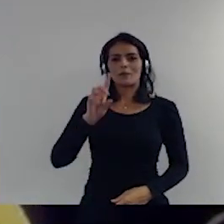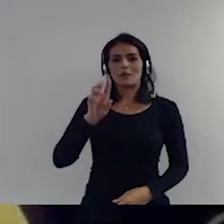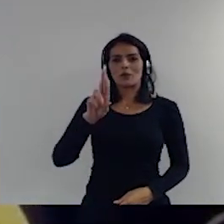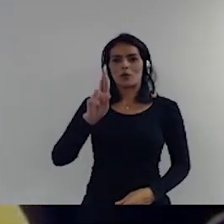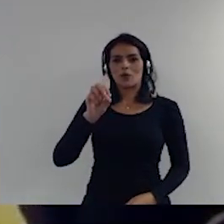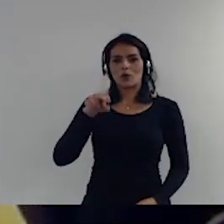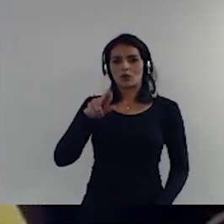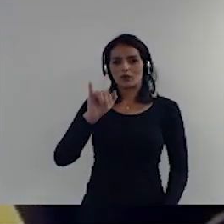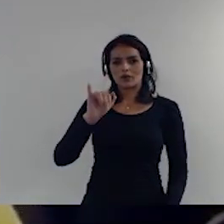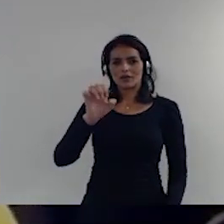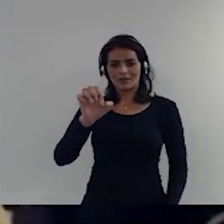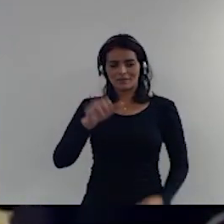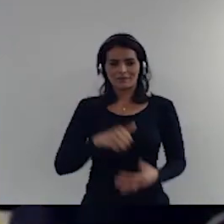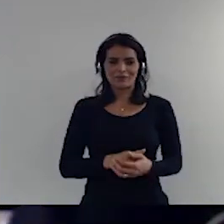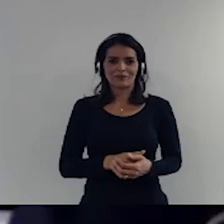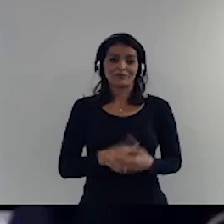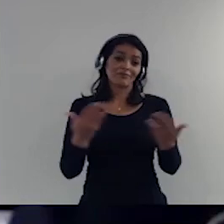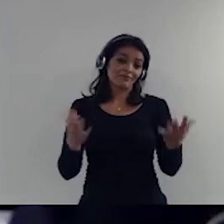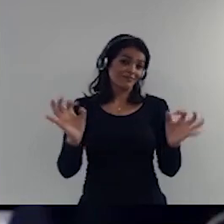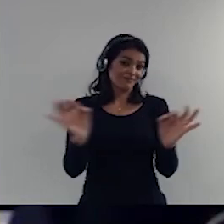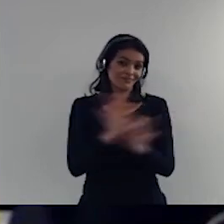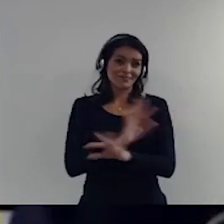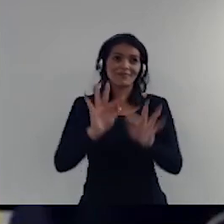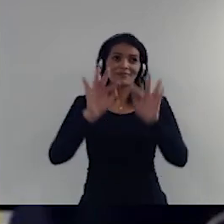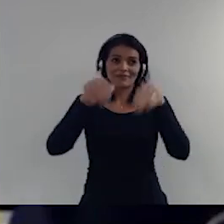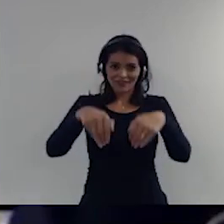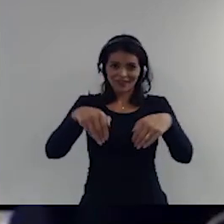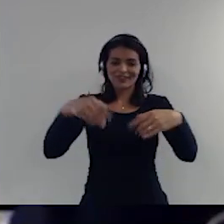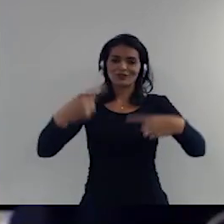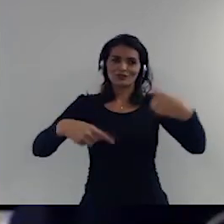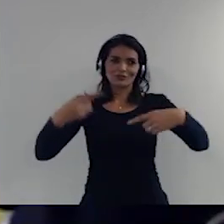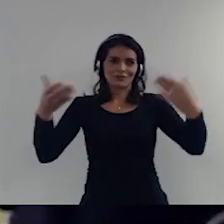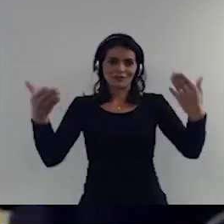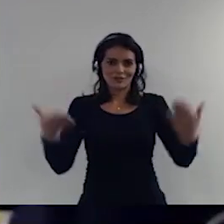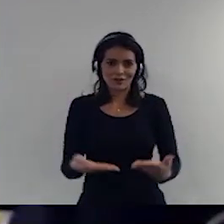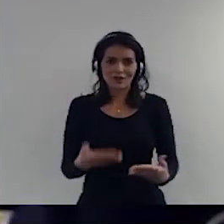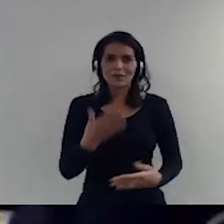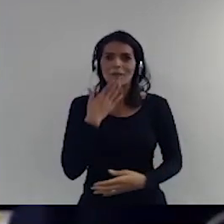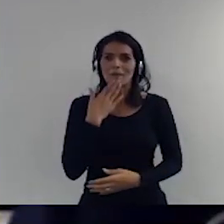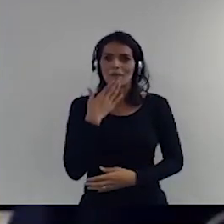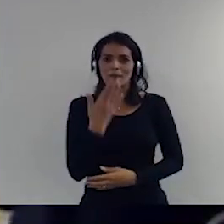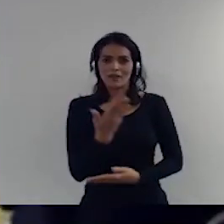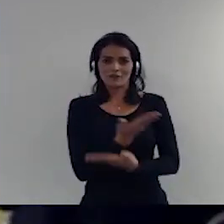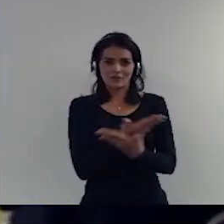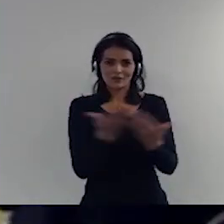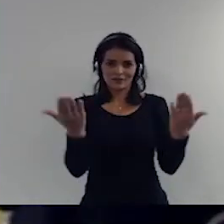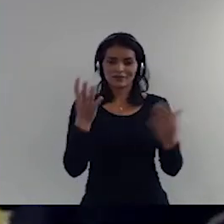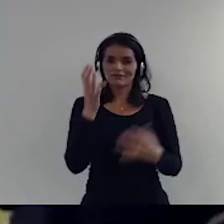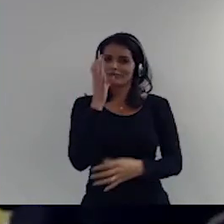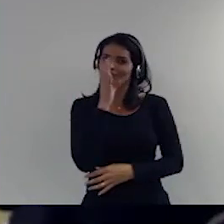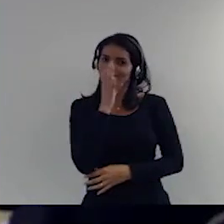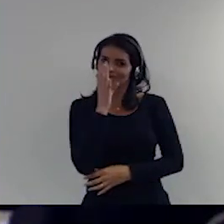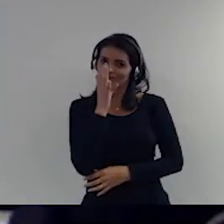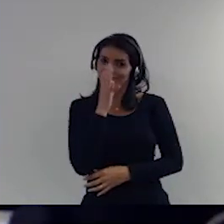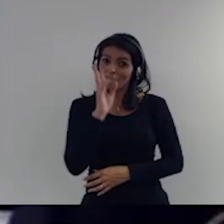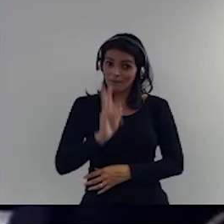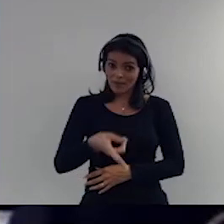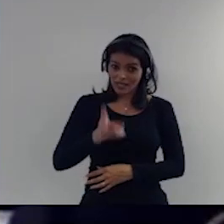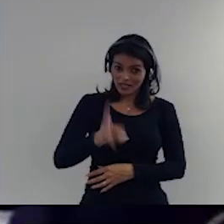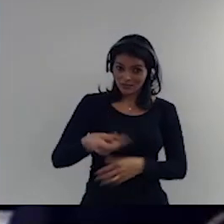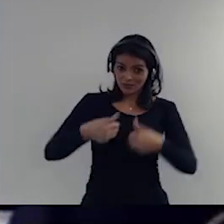Rony Duarte. E, com isto, a gente encerra o painel. Eu peço, por gentileza, que todos que estão nos assistindo